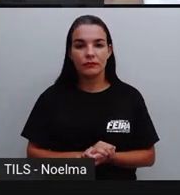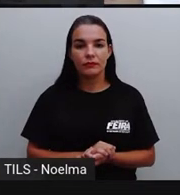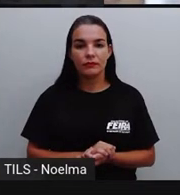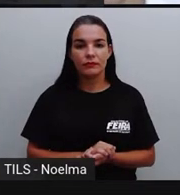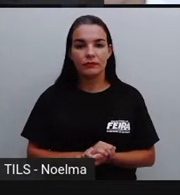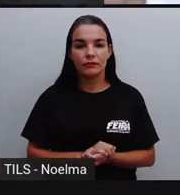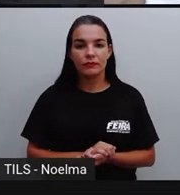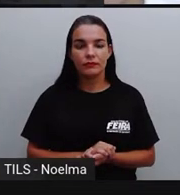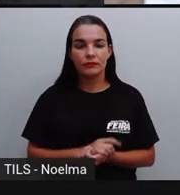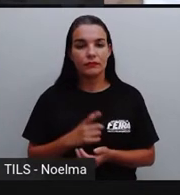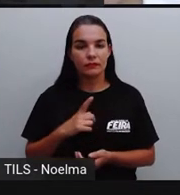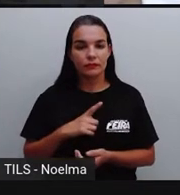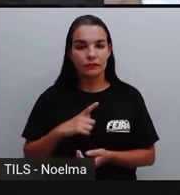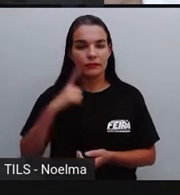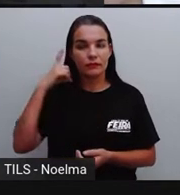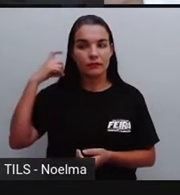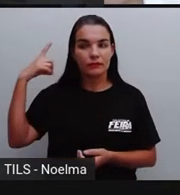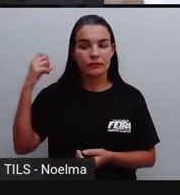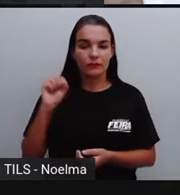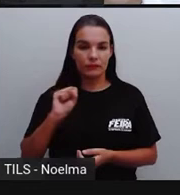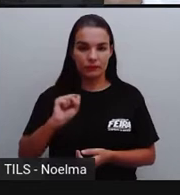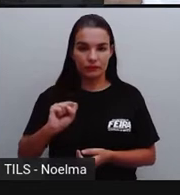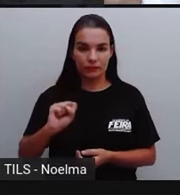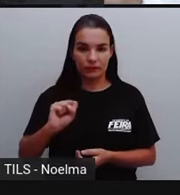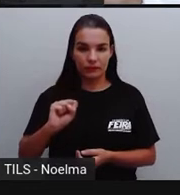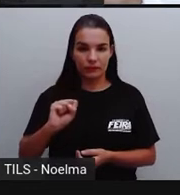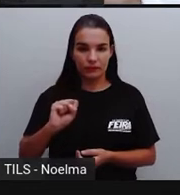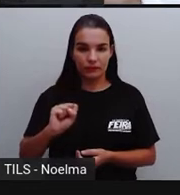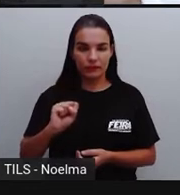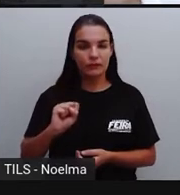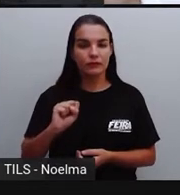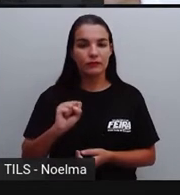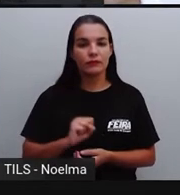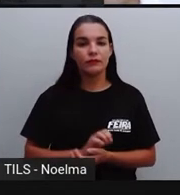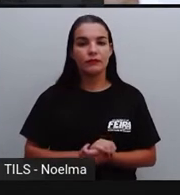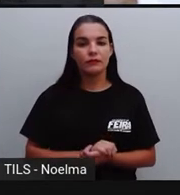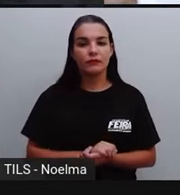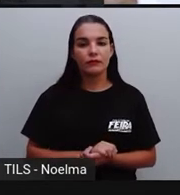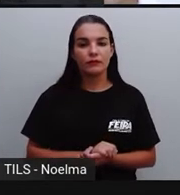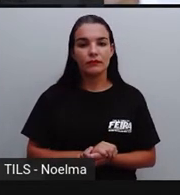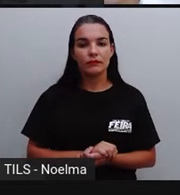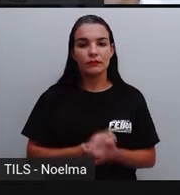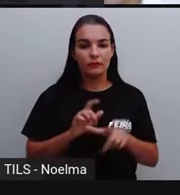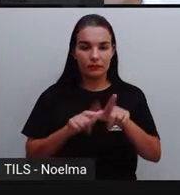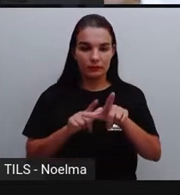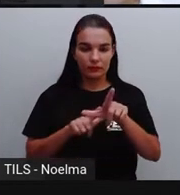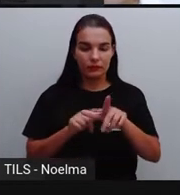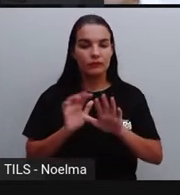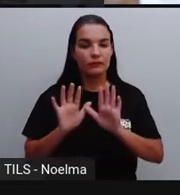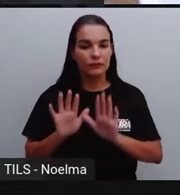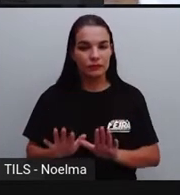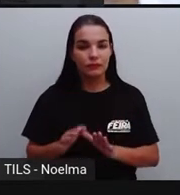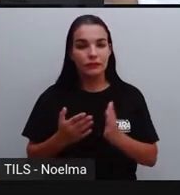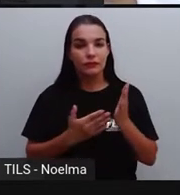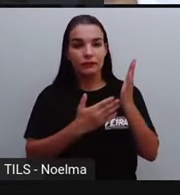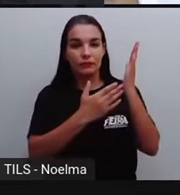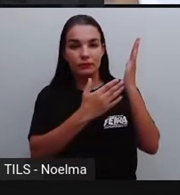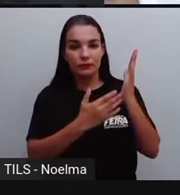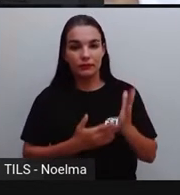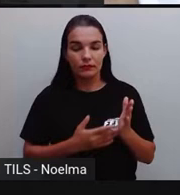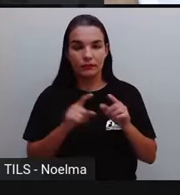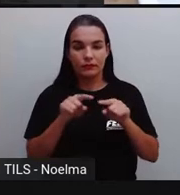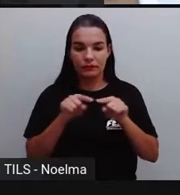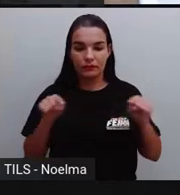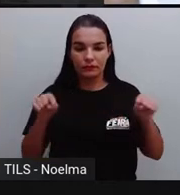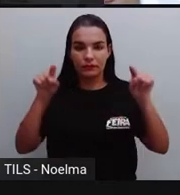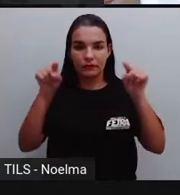Paulista, porque todas aí têm o som do si, tá? Tem a letra si, certo? Mas essas aqui também vão ter